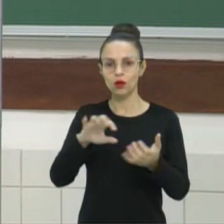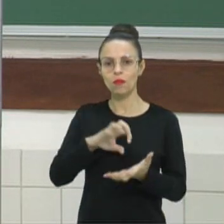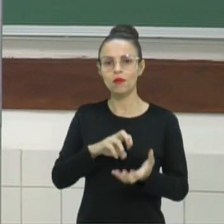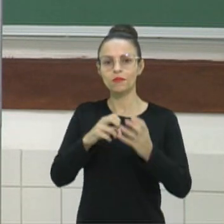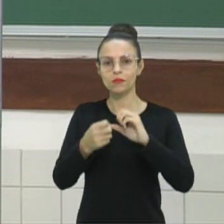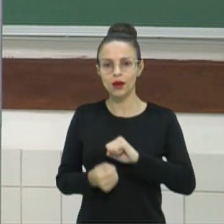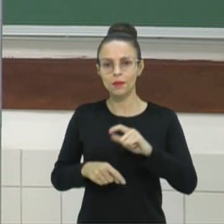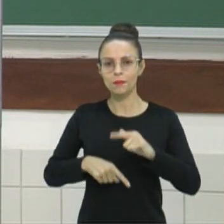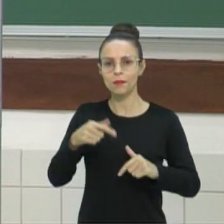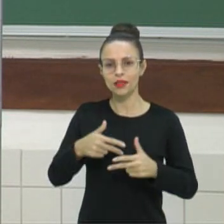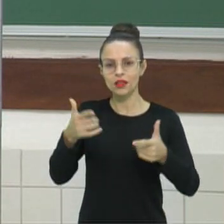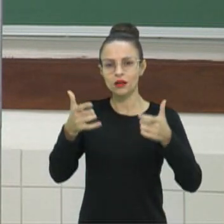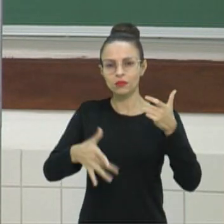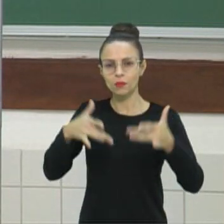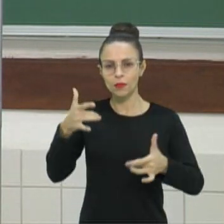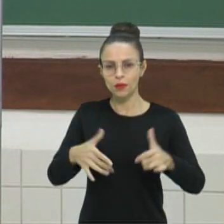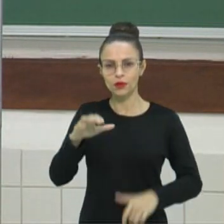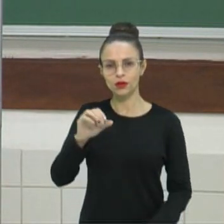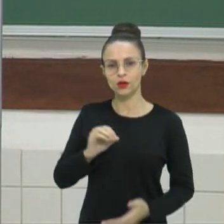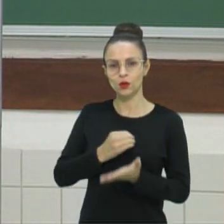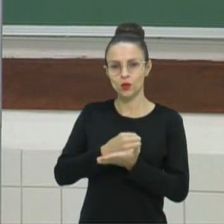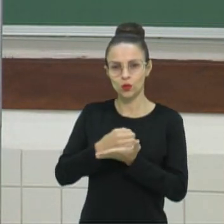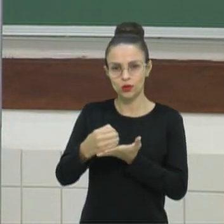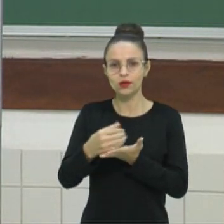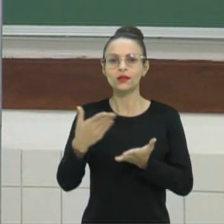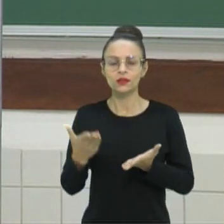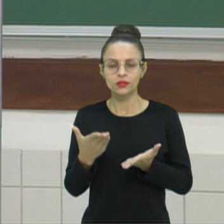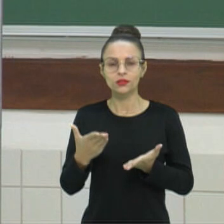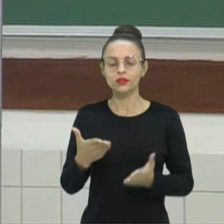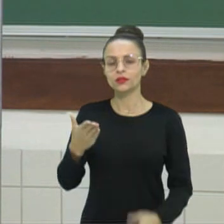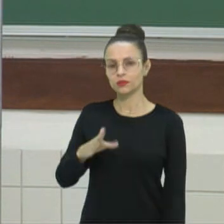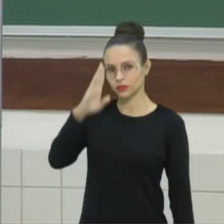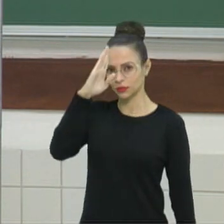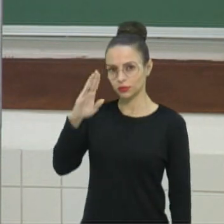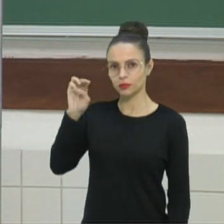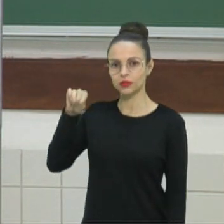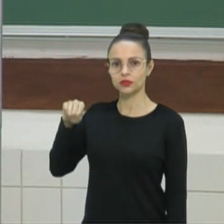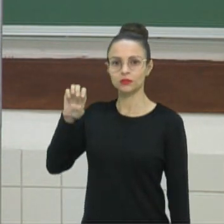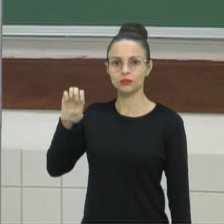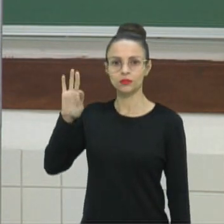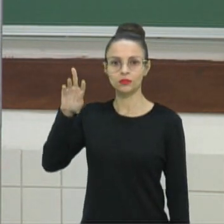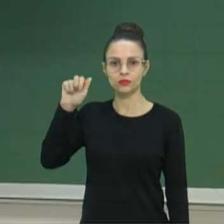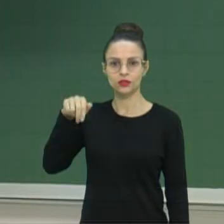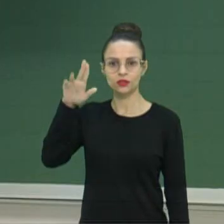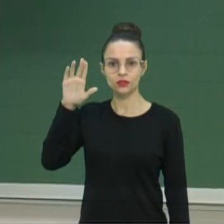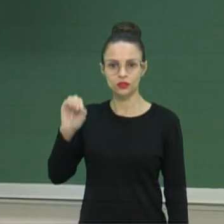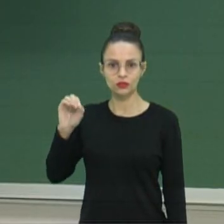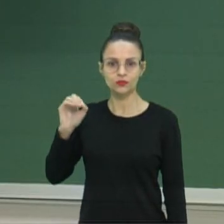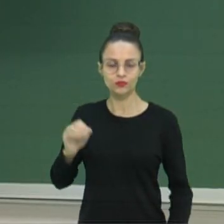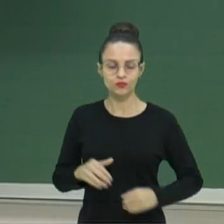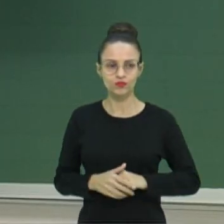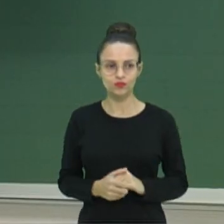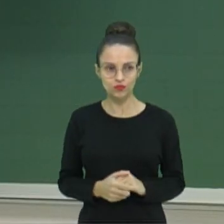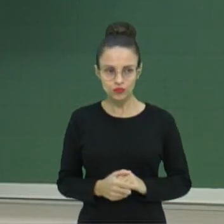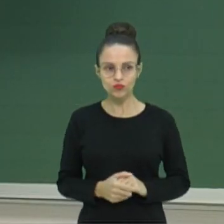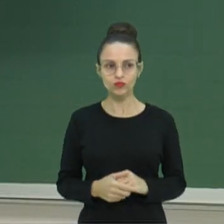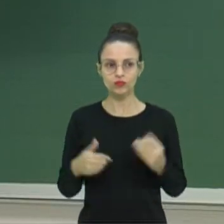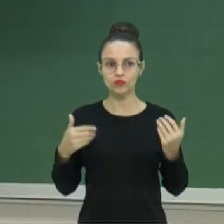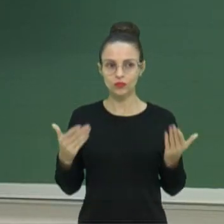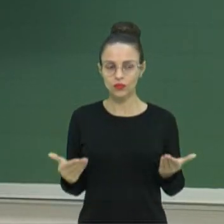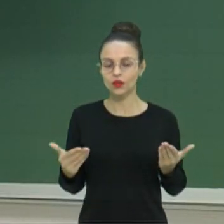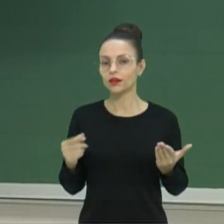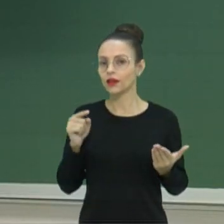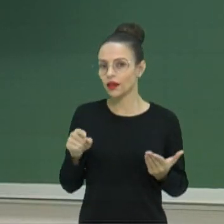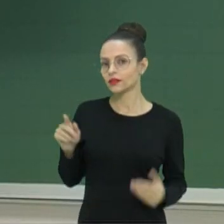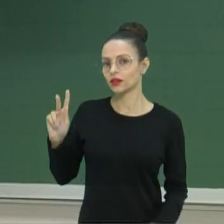de matéria orgânica, certo? Basicamente metano aí que a gente tem, basicamente em cima disso, certo? Então, com